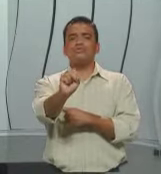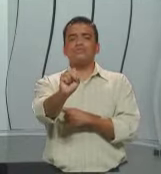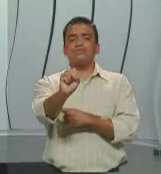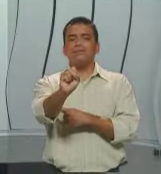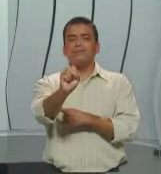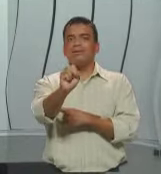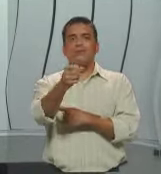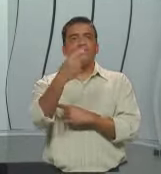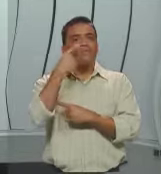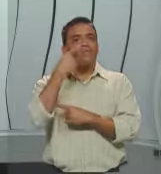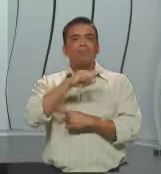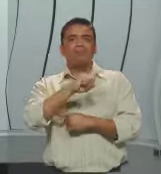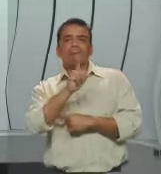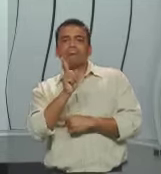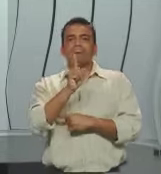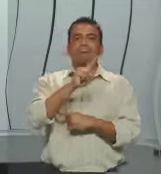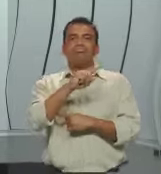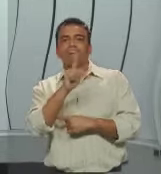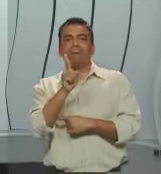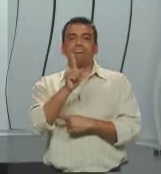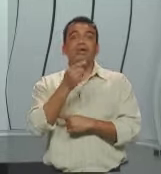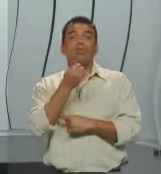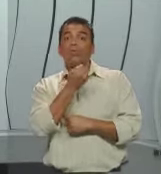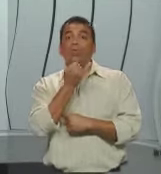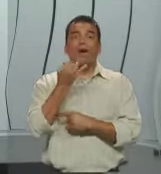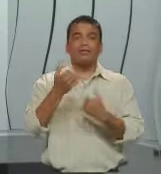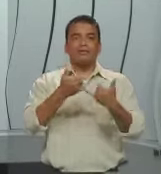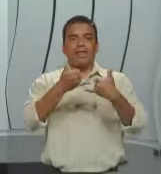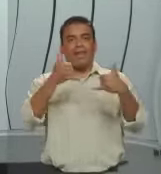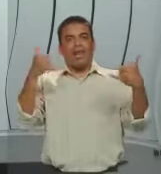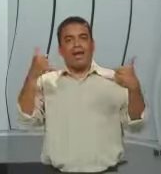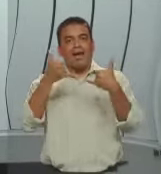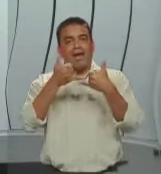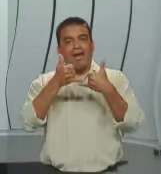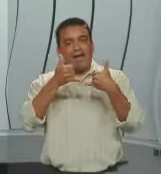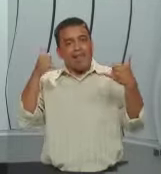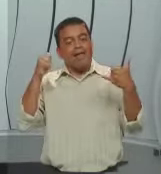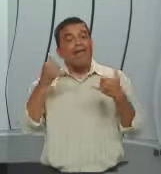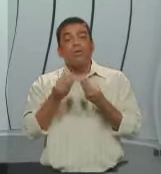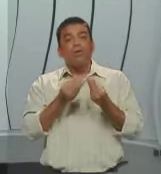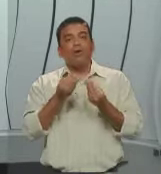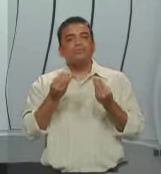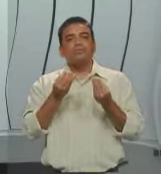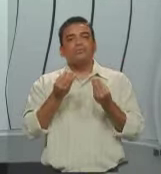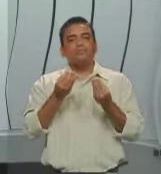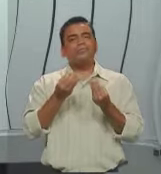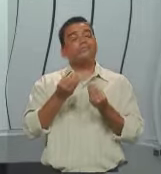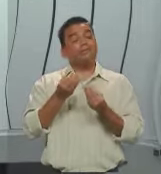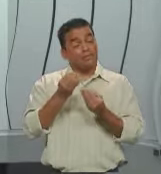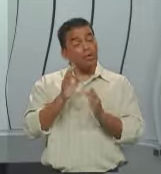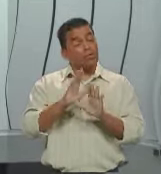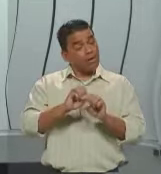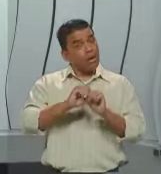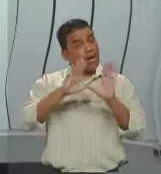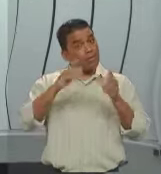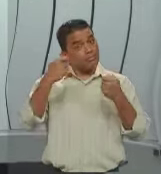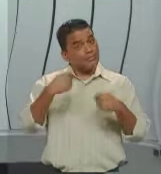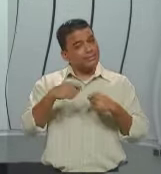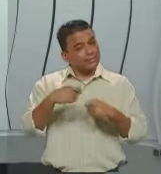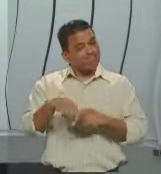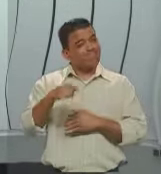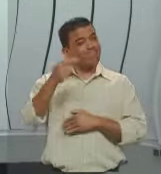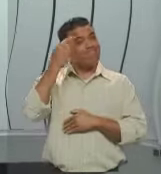seja, medir corrente elétrica. E quando a gente pensa em medir corrente elétrica, é importante deixar claro uma coisa. A